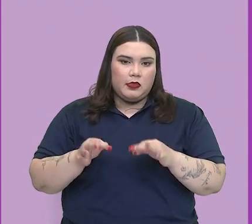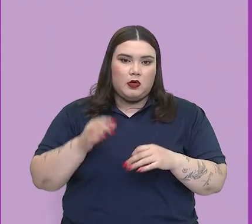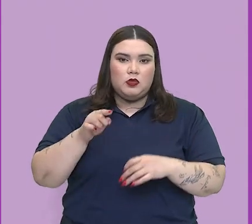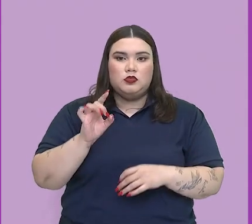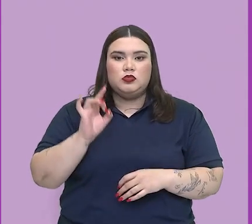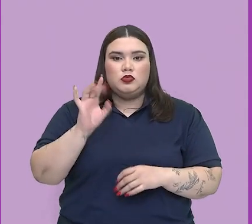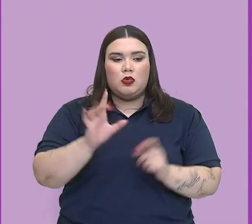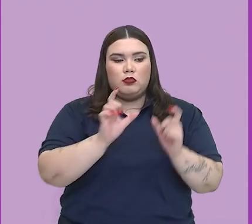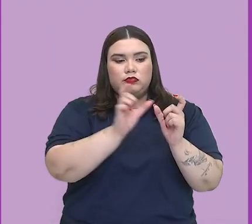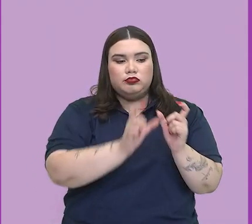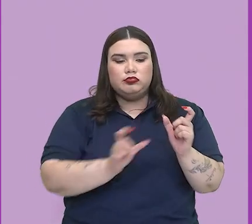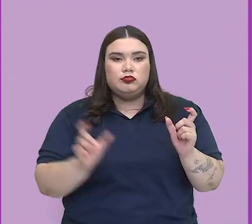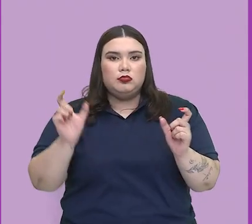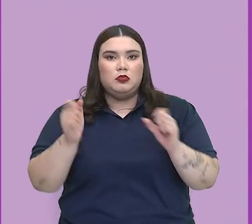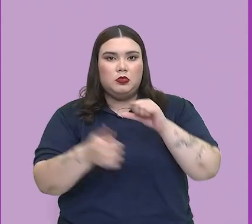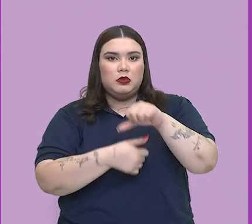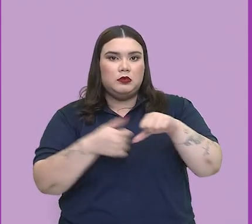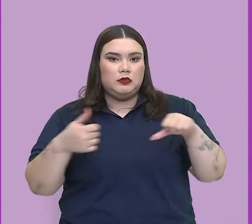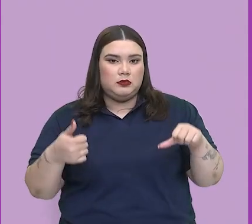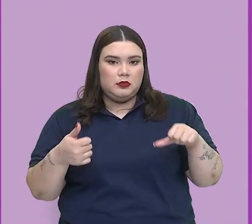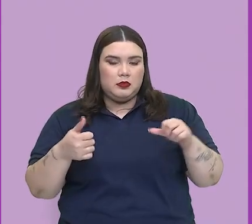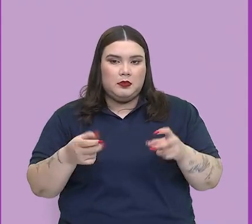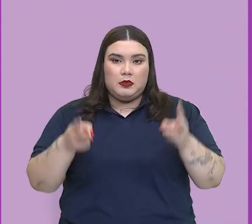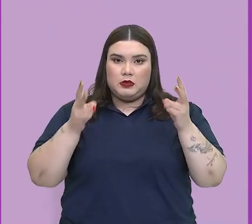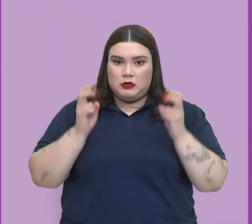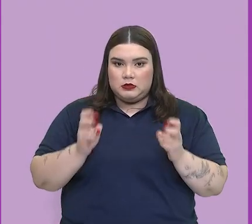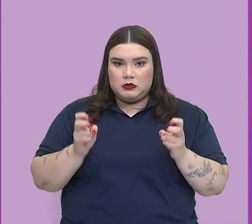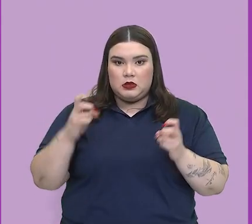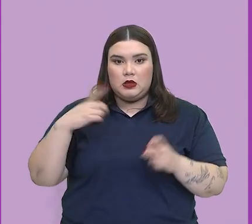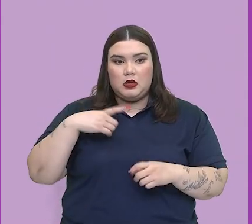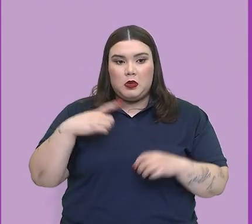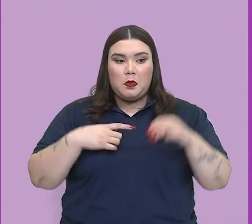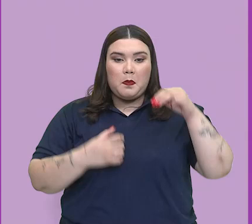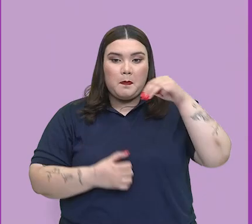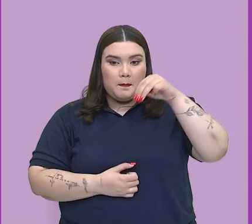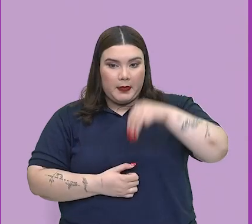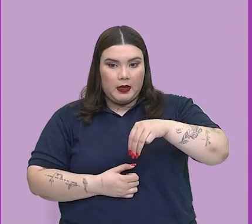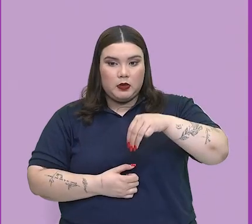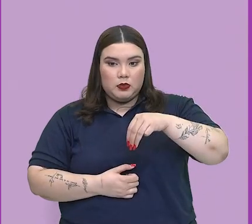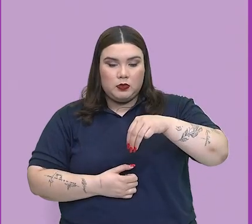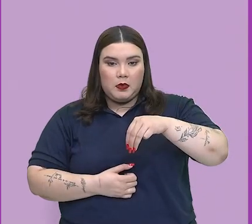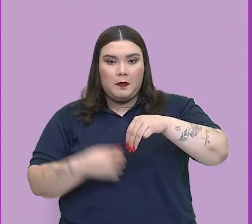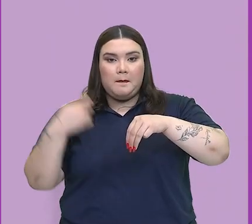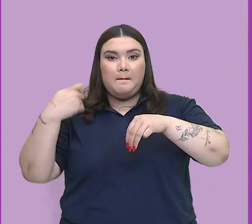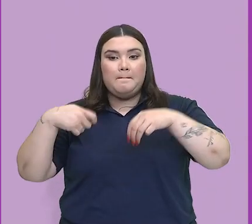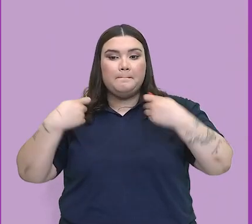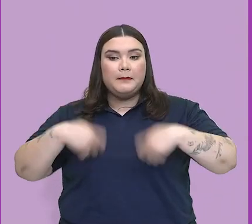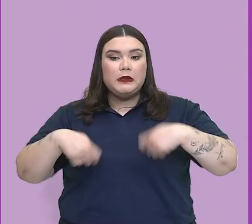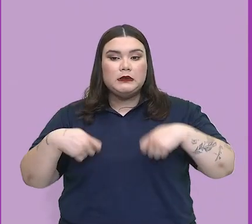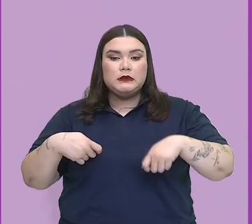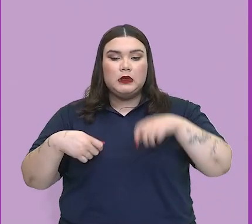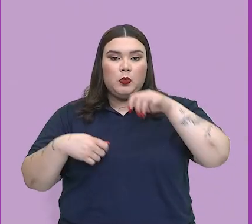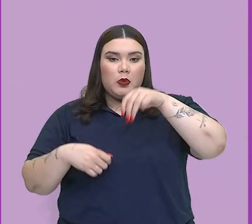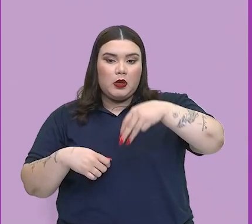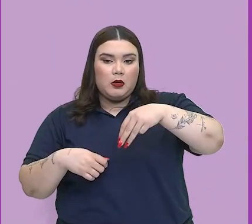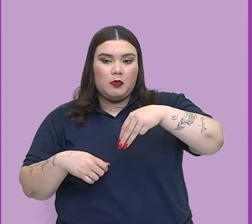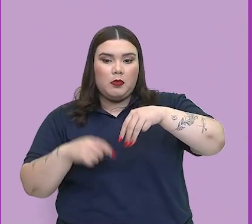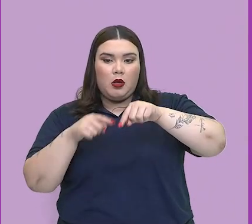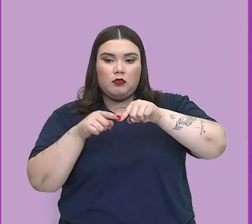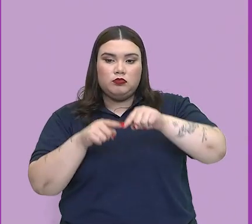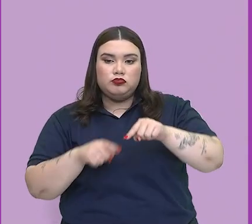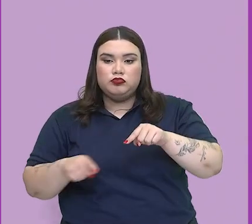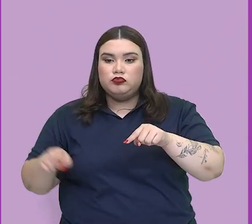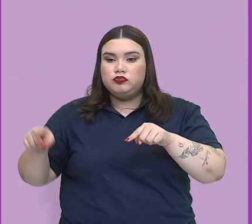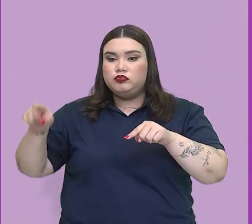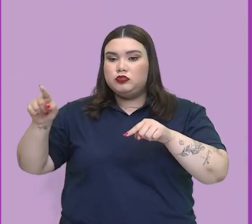viram que eu estava ali em metro, precisei fazer a conversão para quilômetro. Então, eu saltei